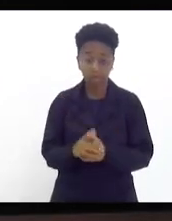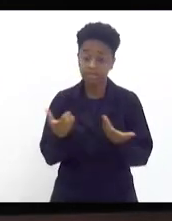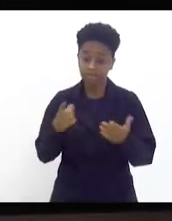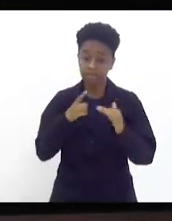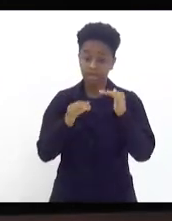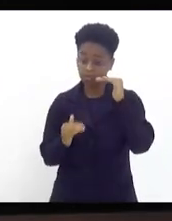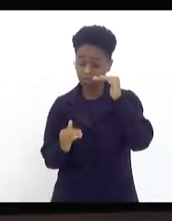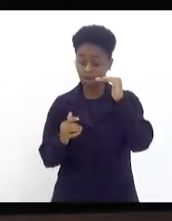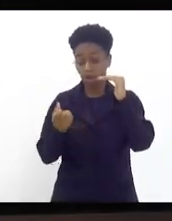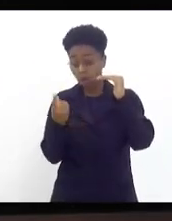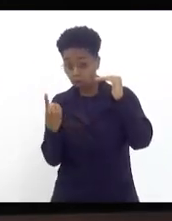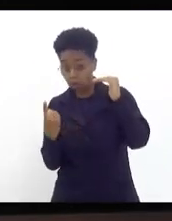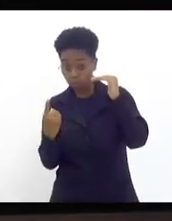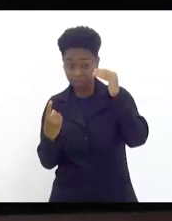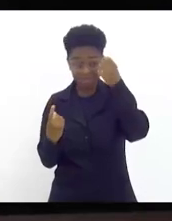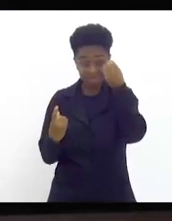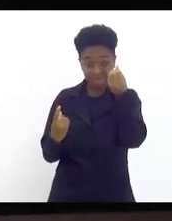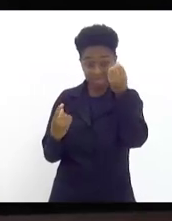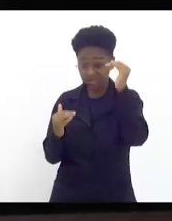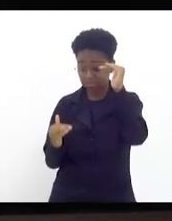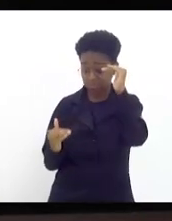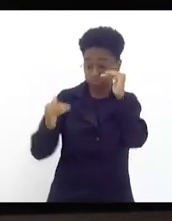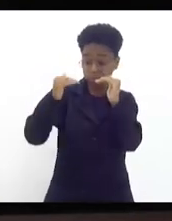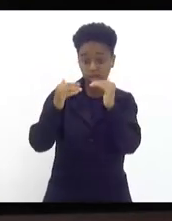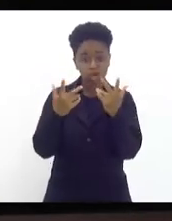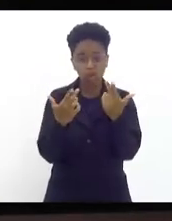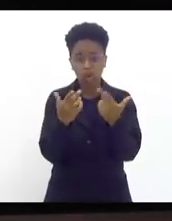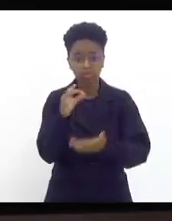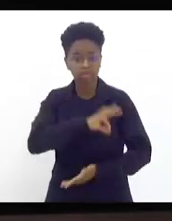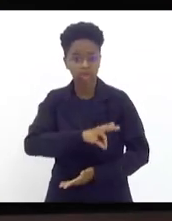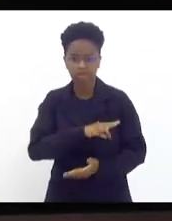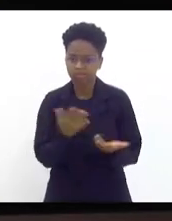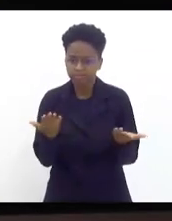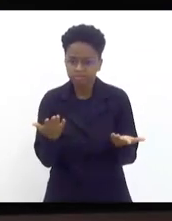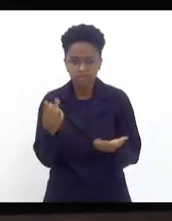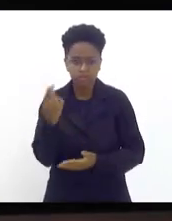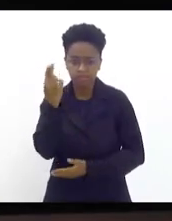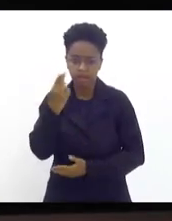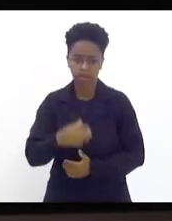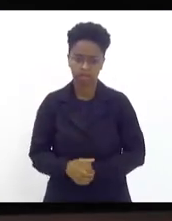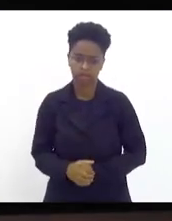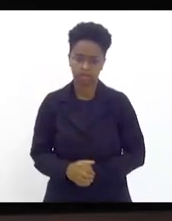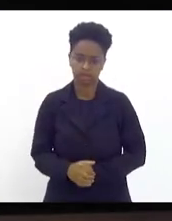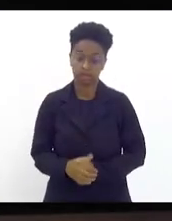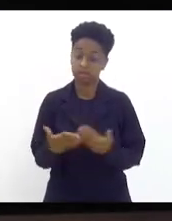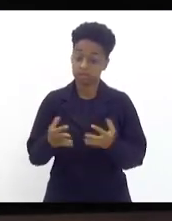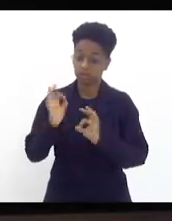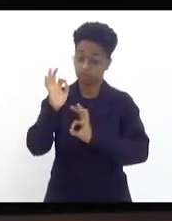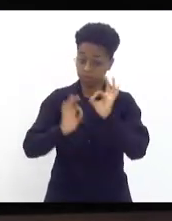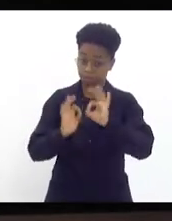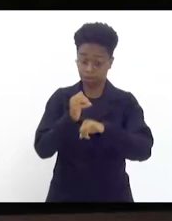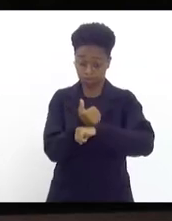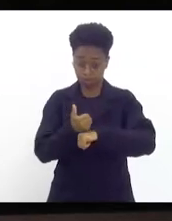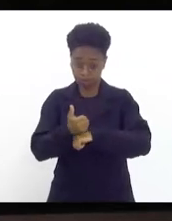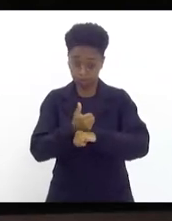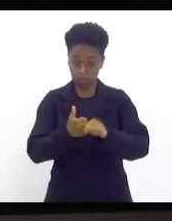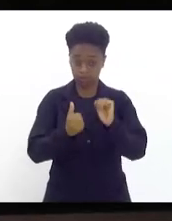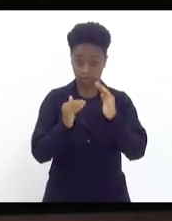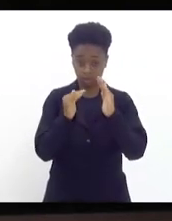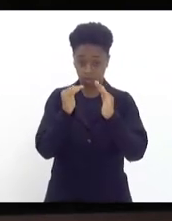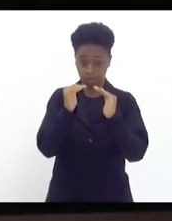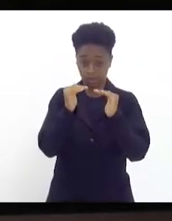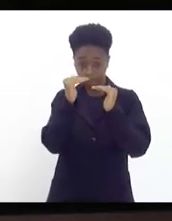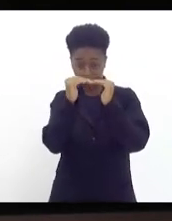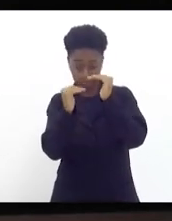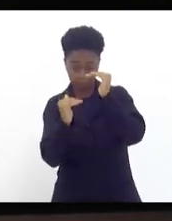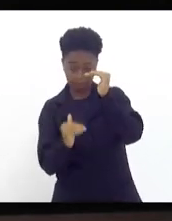um nível um nível eles estão ganhando praticamente a mesma coisa e esse plano de carreira o plano de cargos foi uma